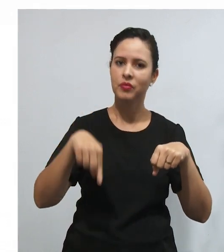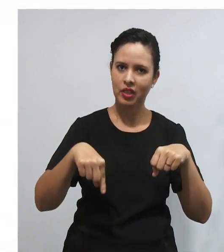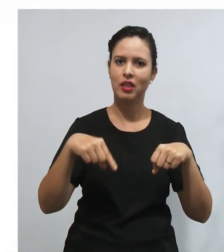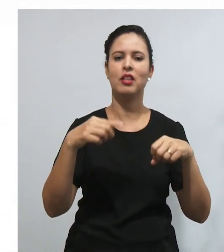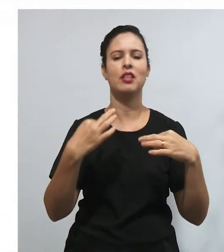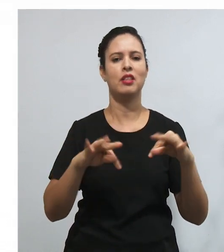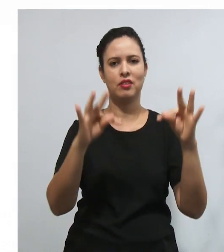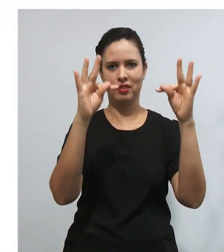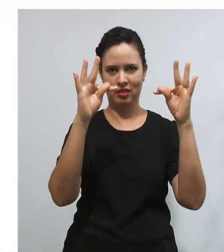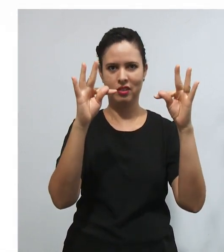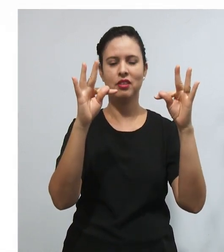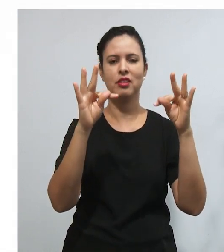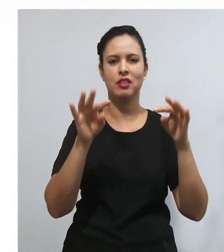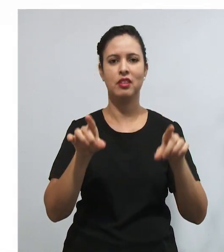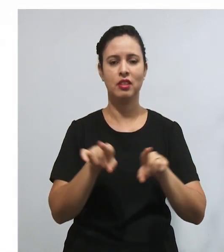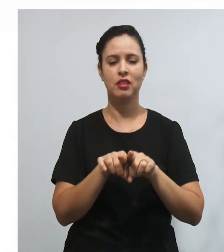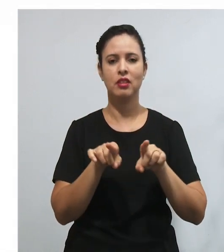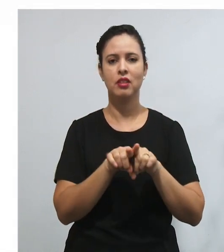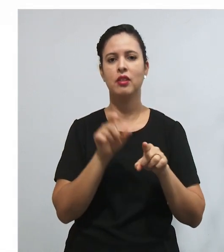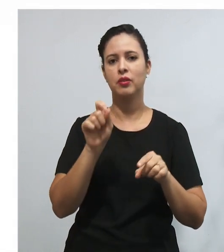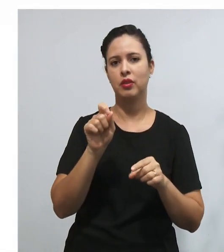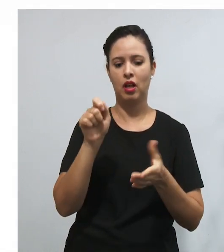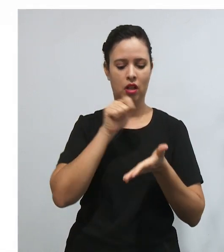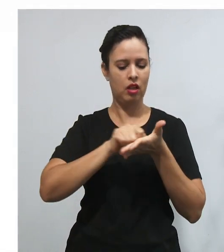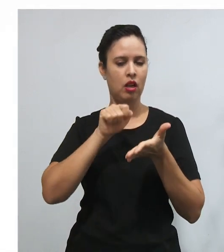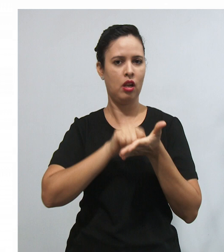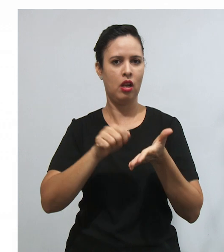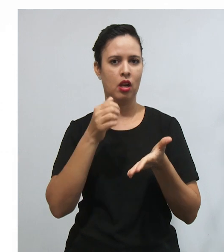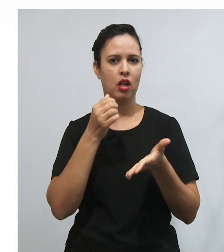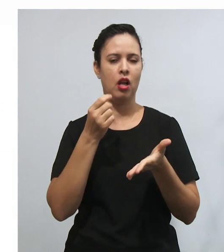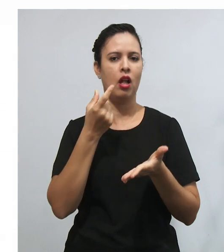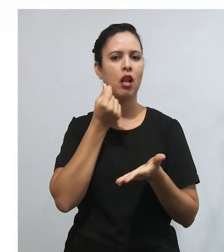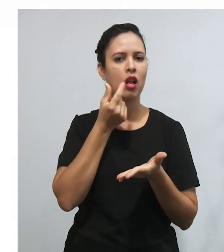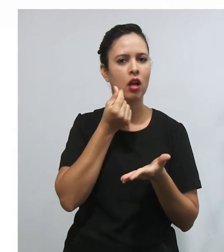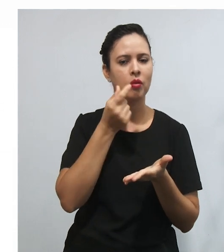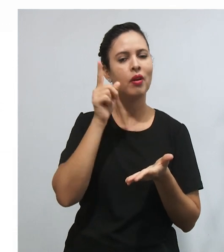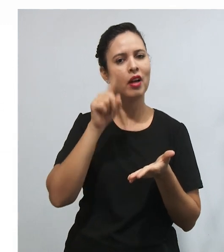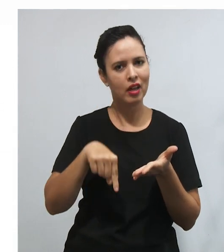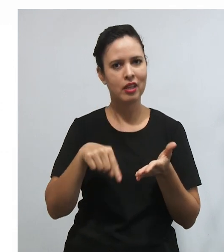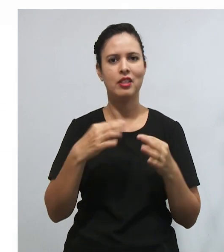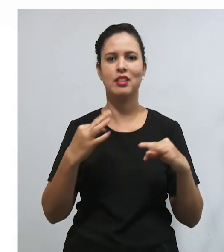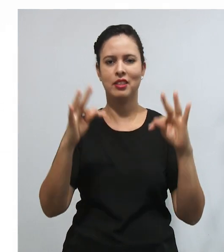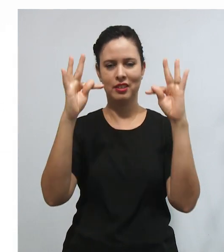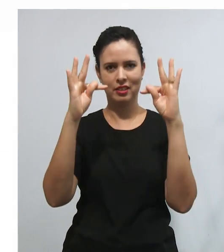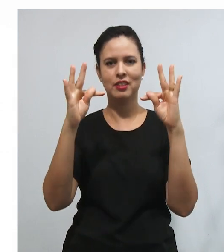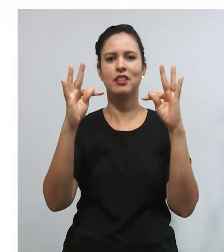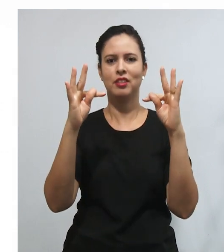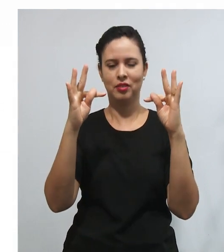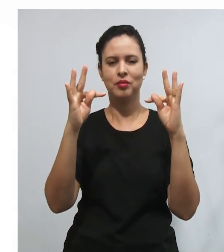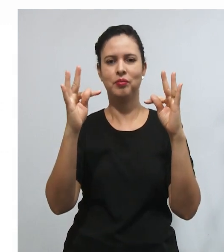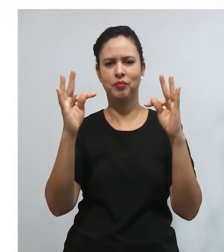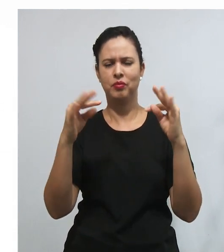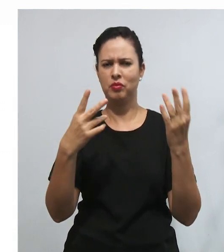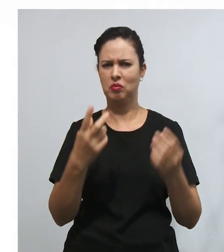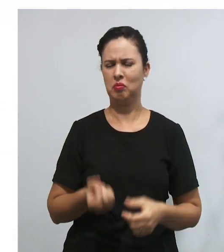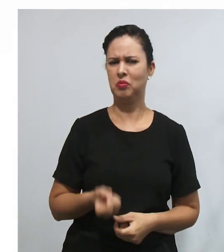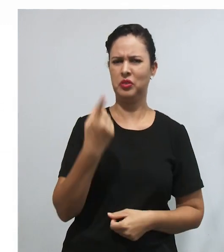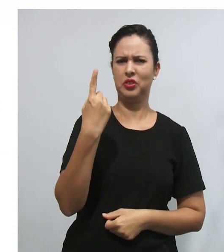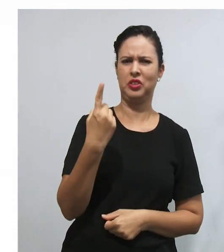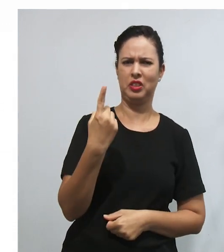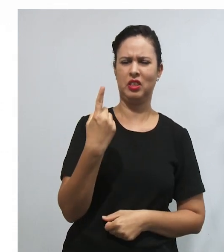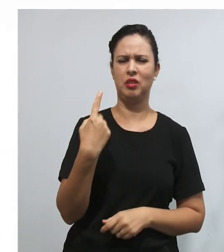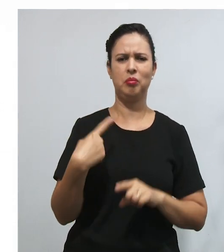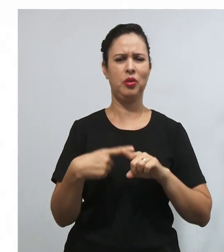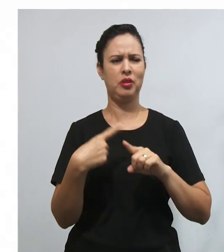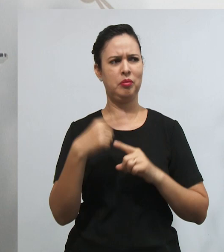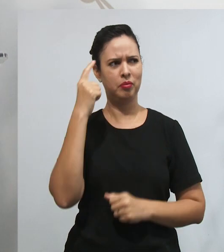tecnologia. A gente tem aqui uma lapiseira. Tudo isso é tecnologia, né? Parece estranho, né? Porque toda vez a